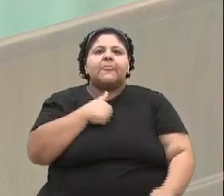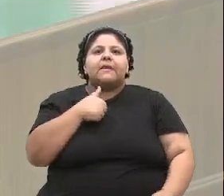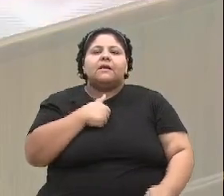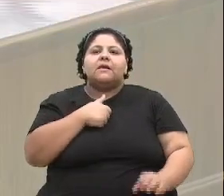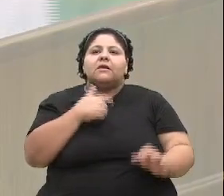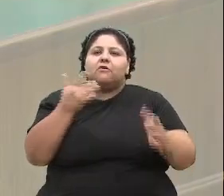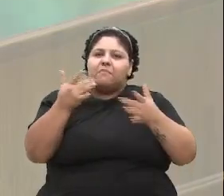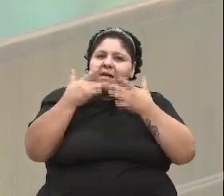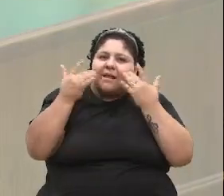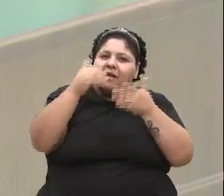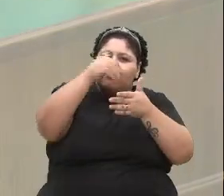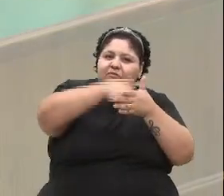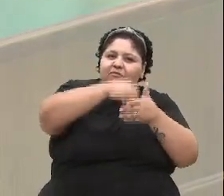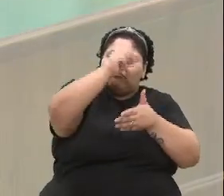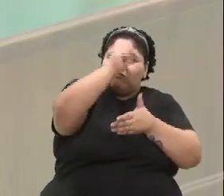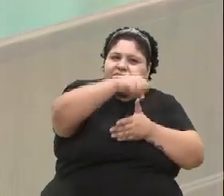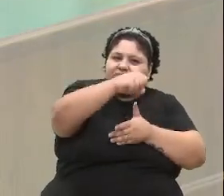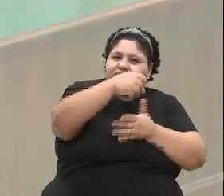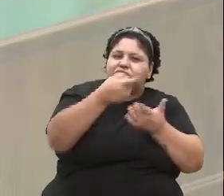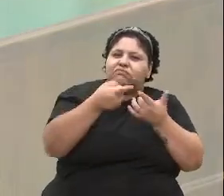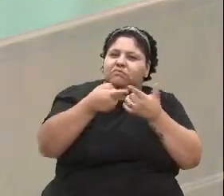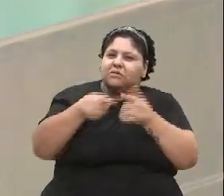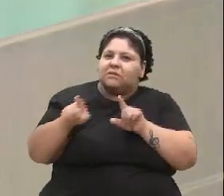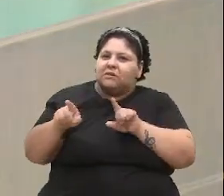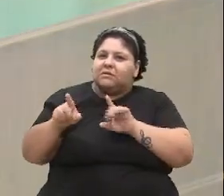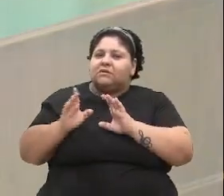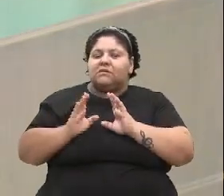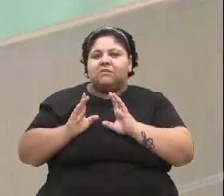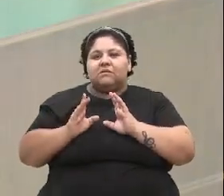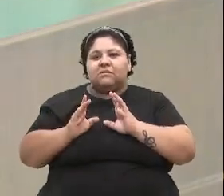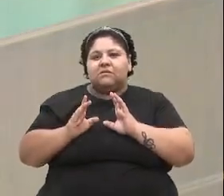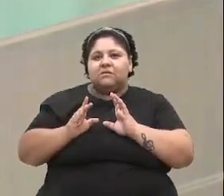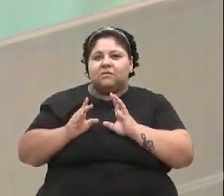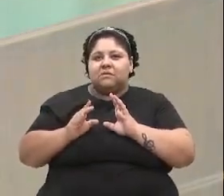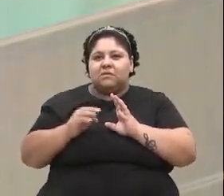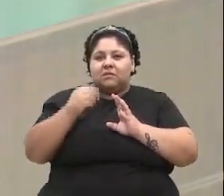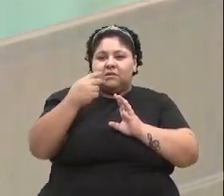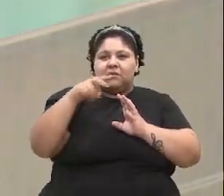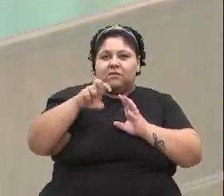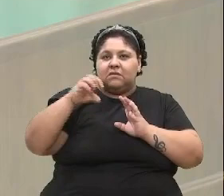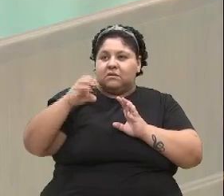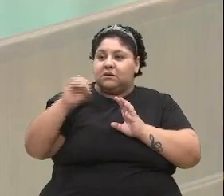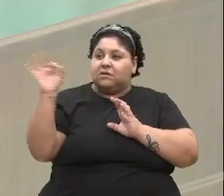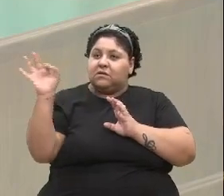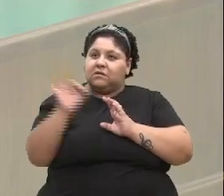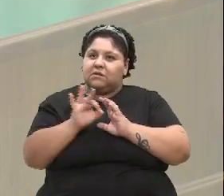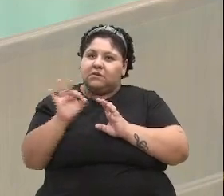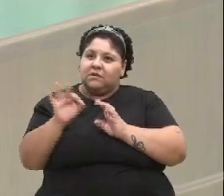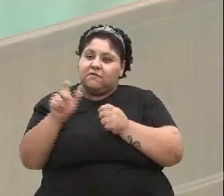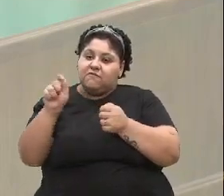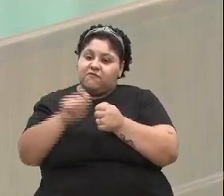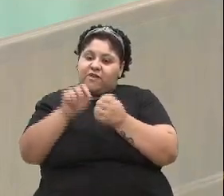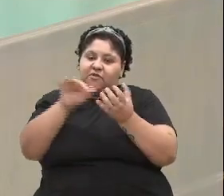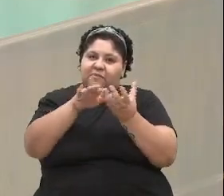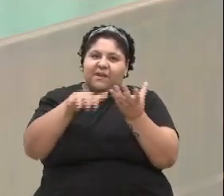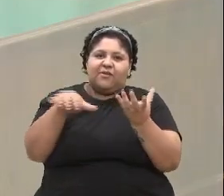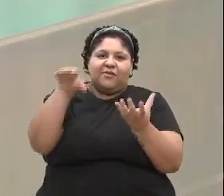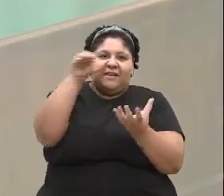votar sim mais pelo 50% do que serão executados pela